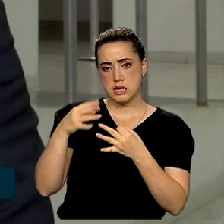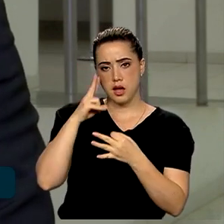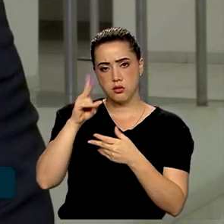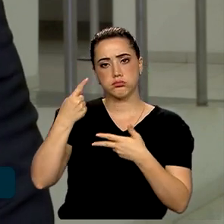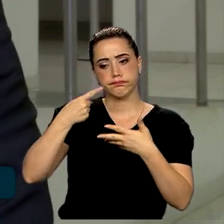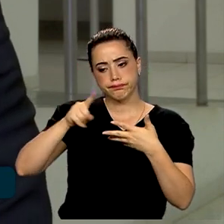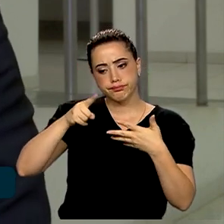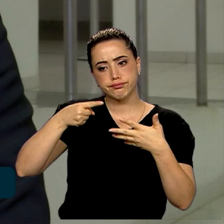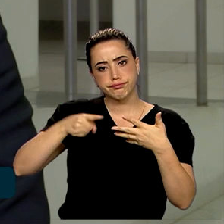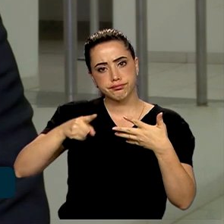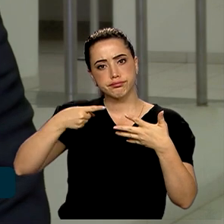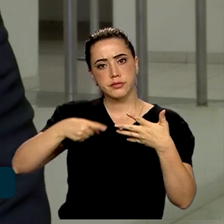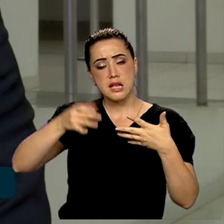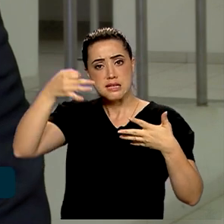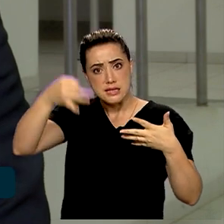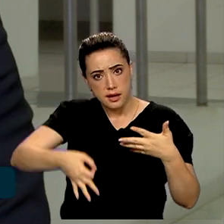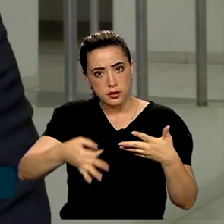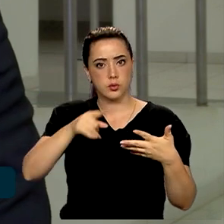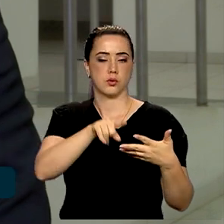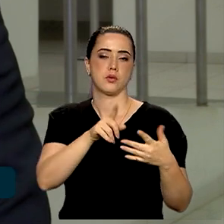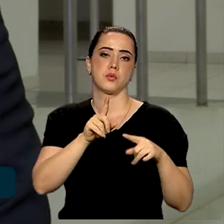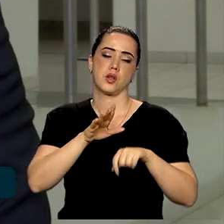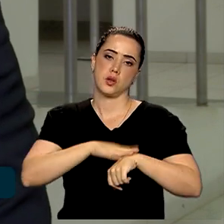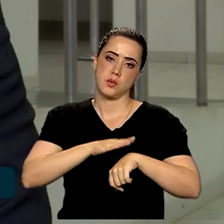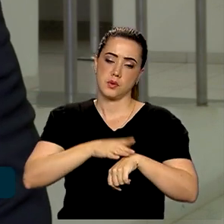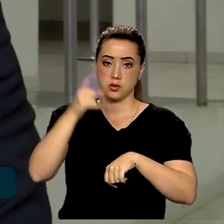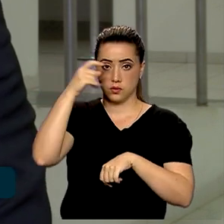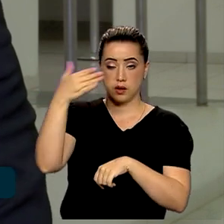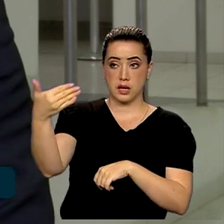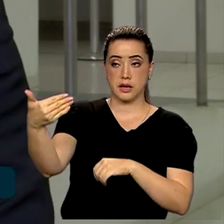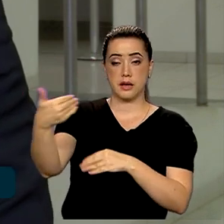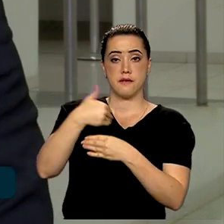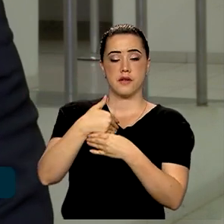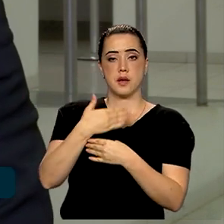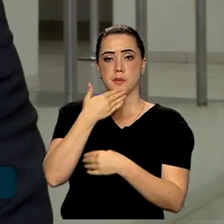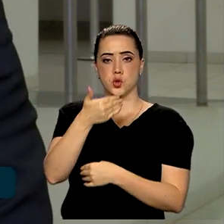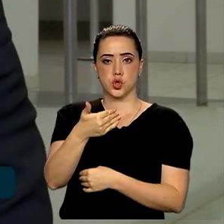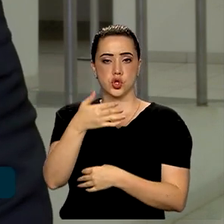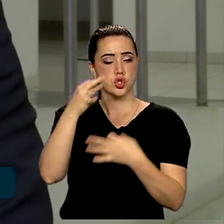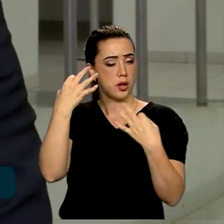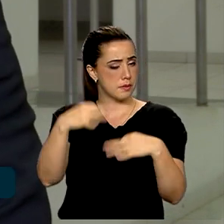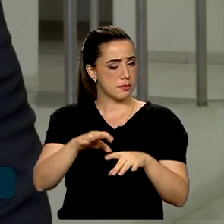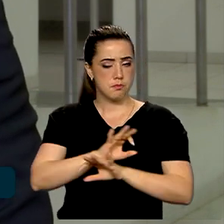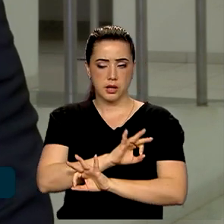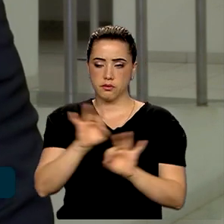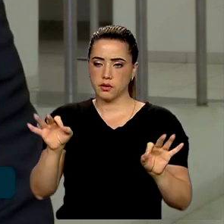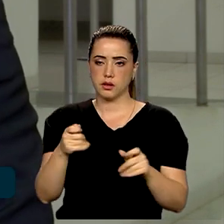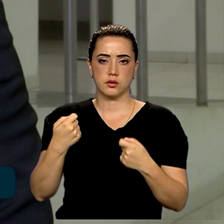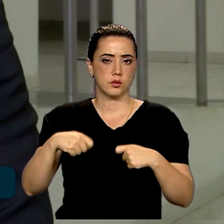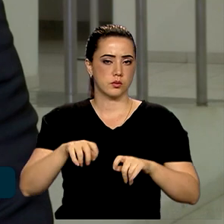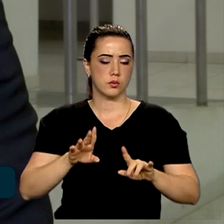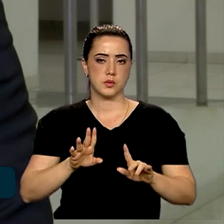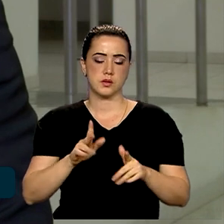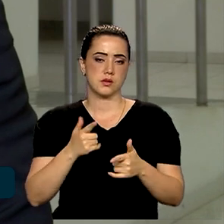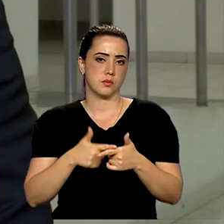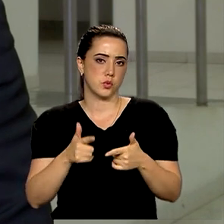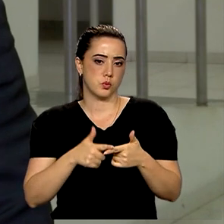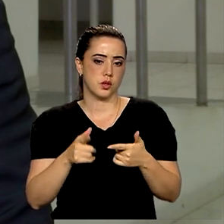vínculos, porque naquele momento de dificuldade, quando ele vem pedir um benefício, já vai estar tudo pronto e evita esse acerto,